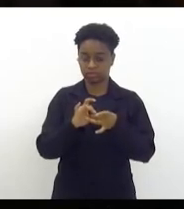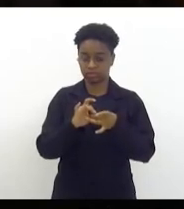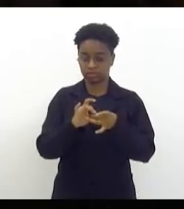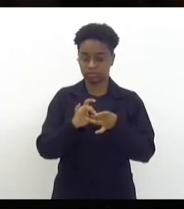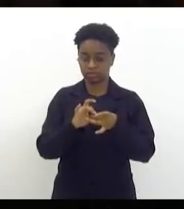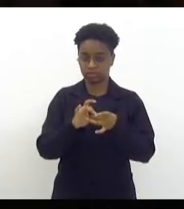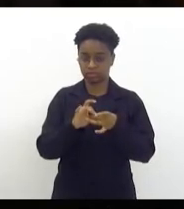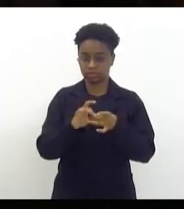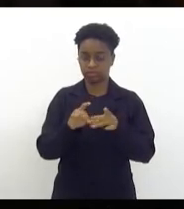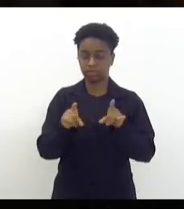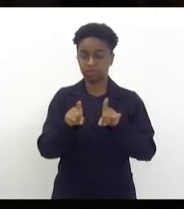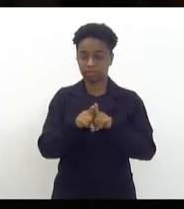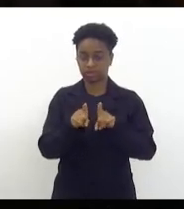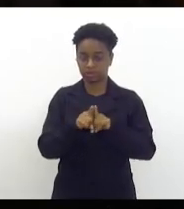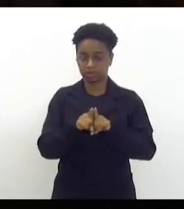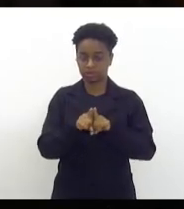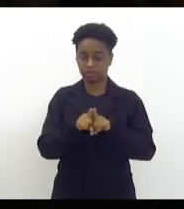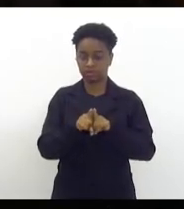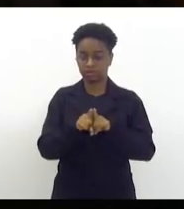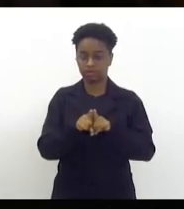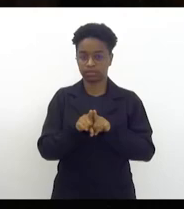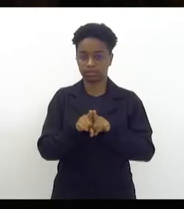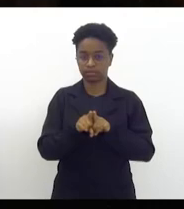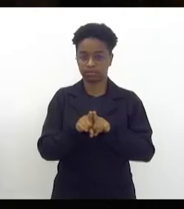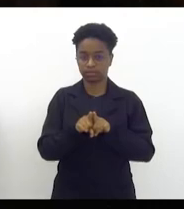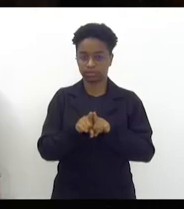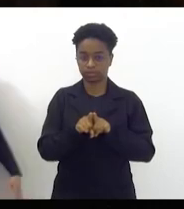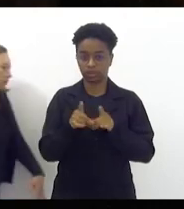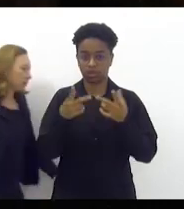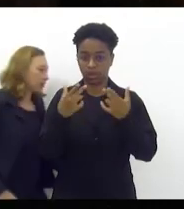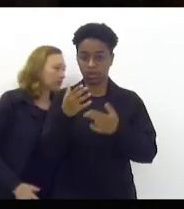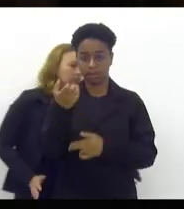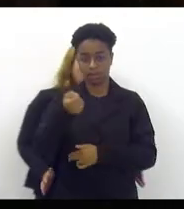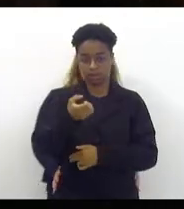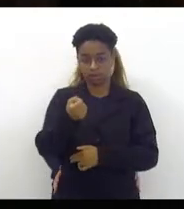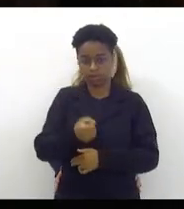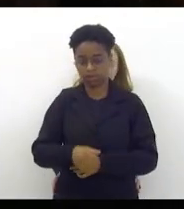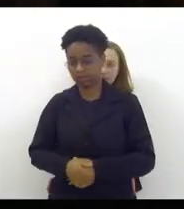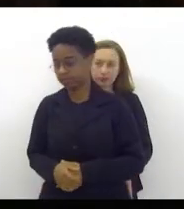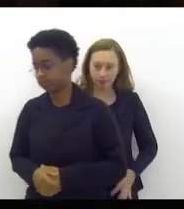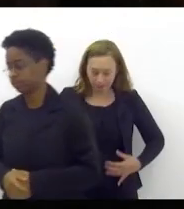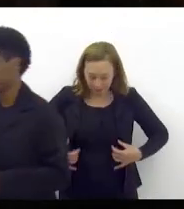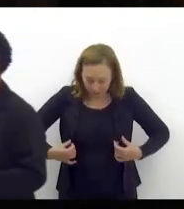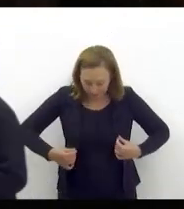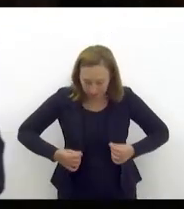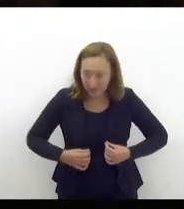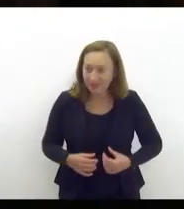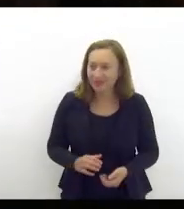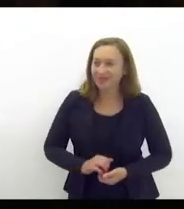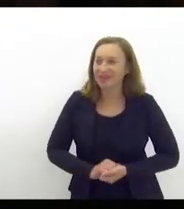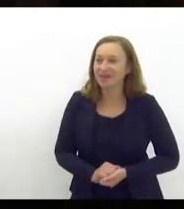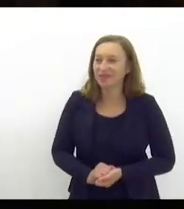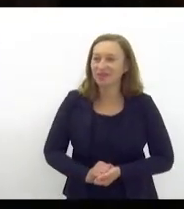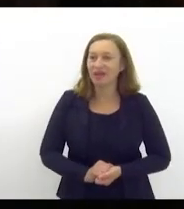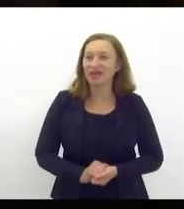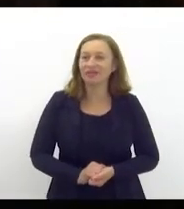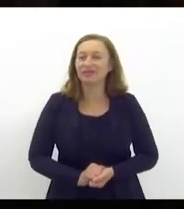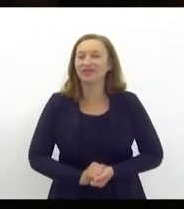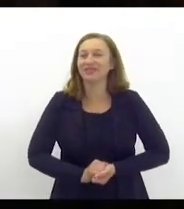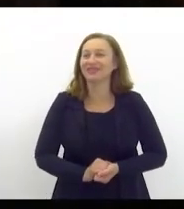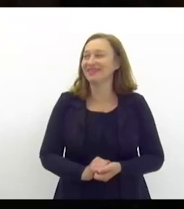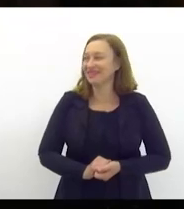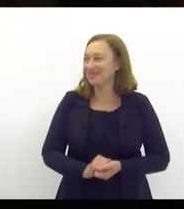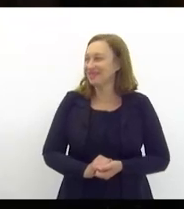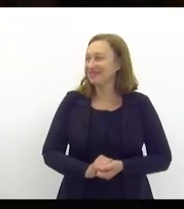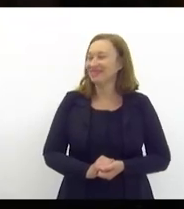como também o faz o branco e as próprias estrelas douradas